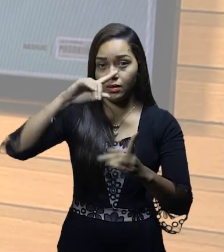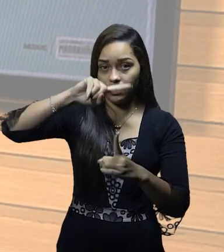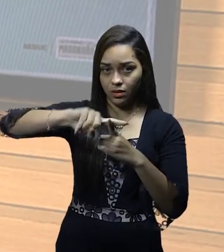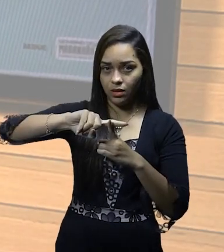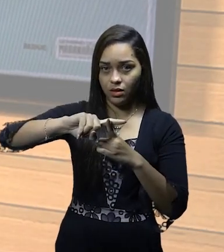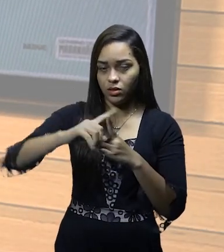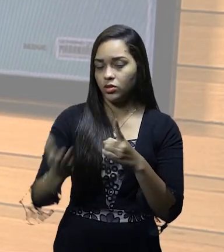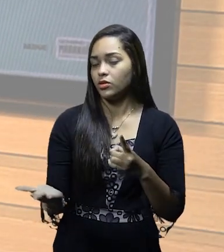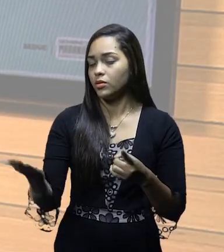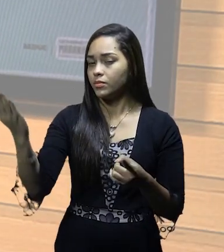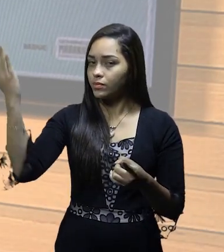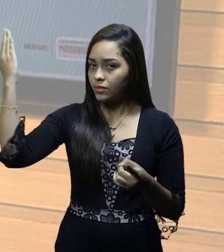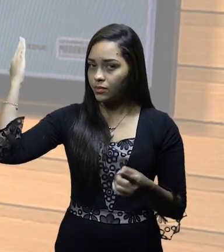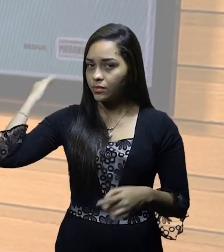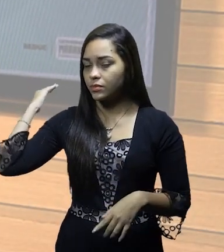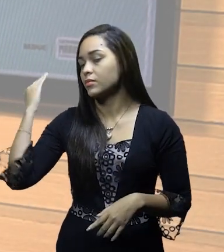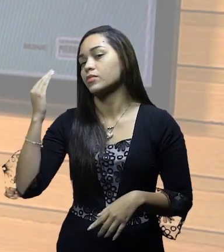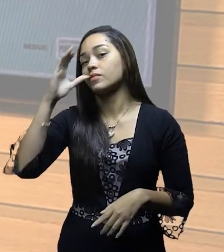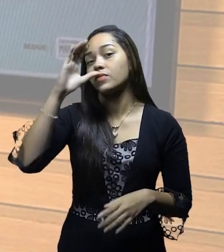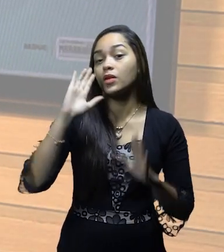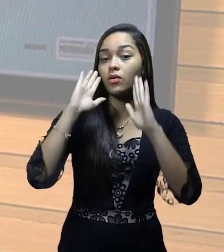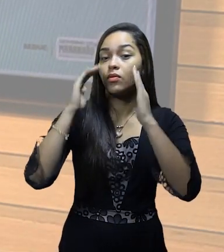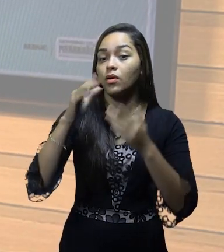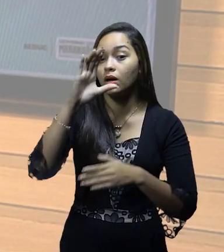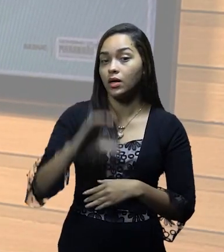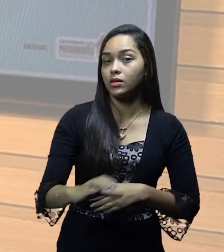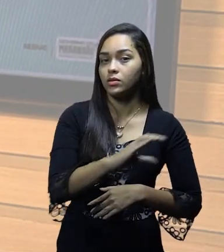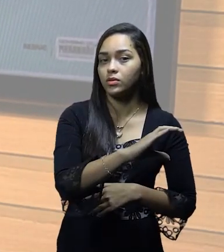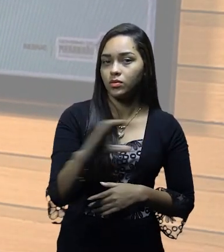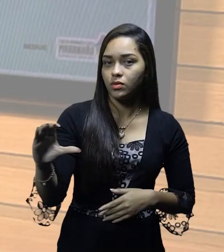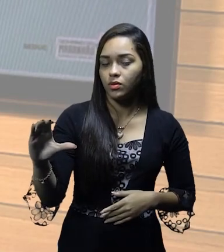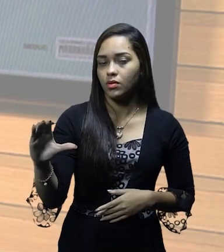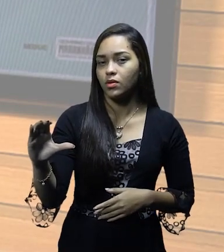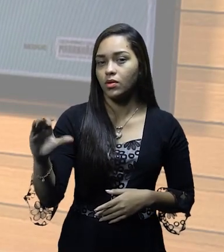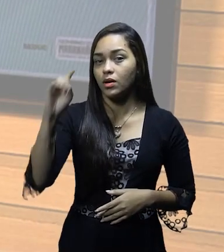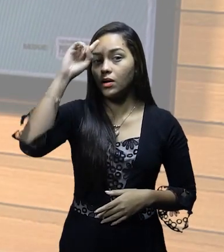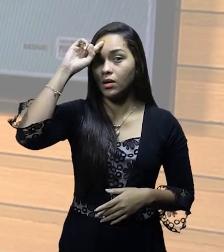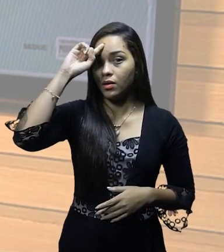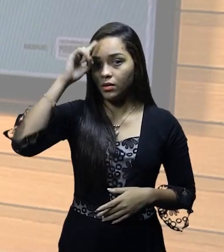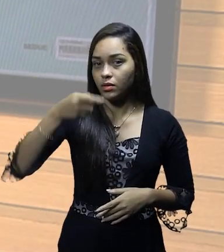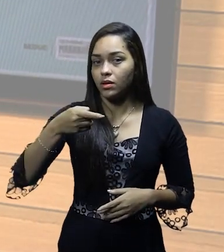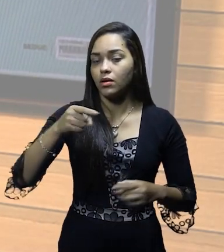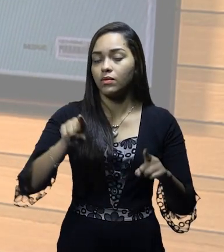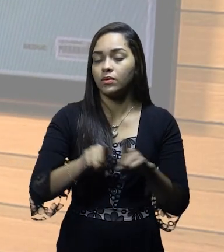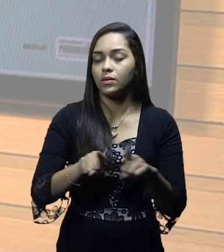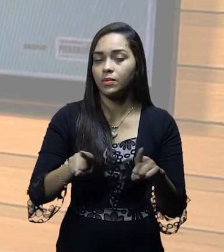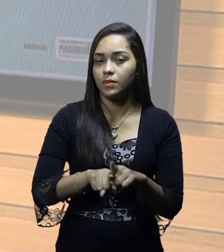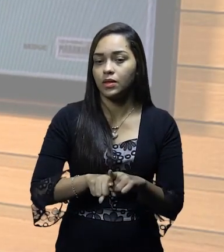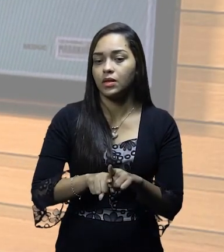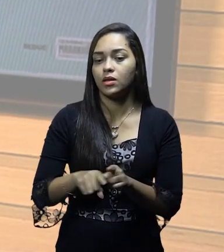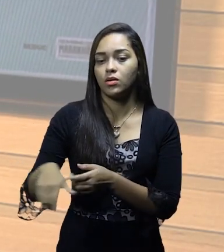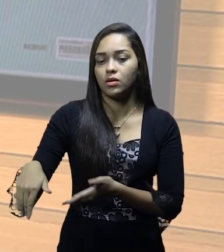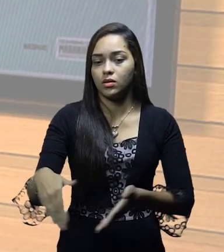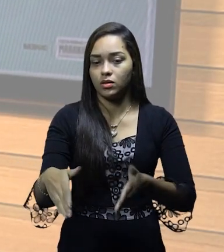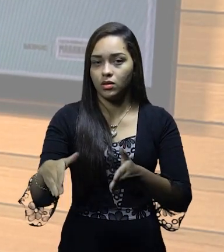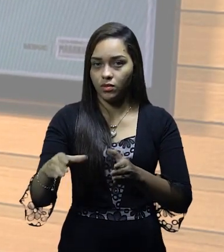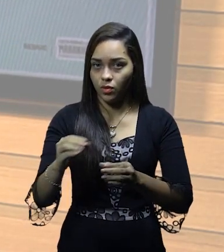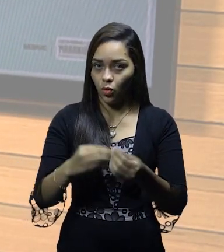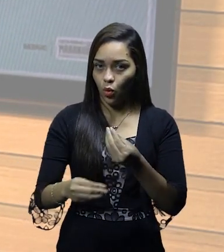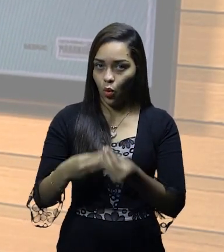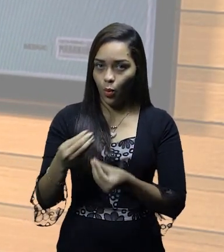a sociedade se comportava de acordo com o que a igreja, até então igreja católica,